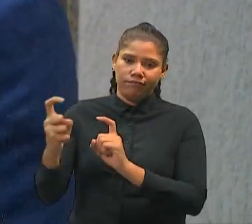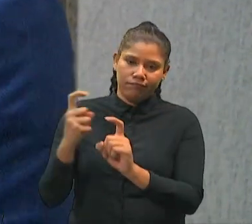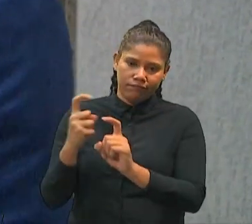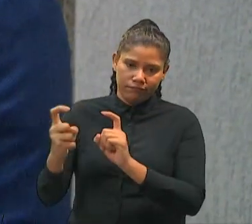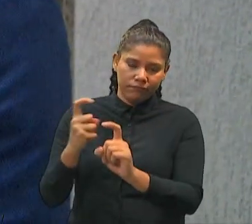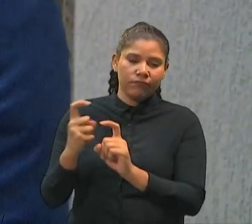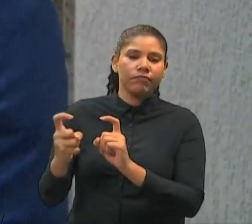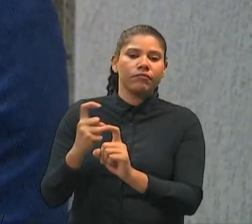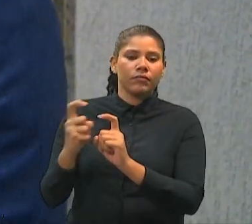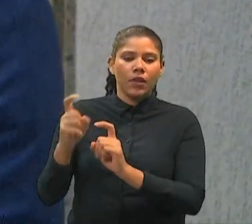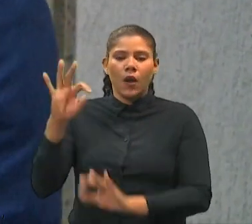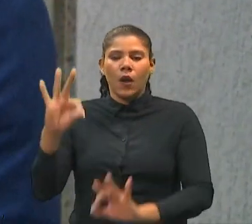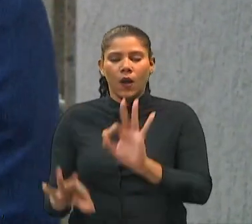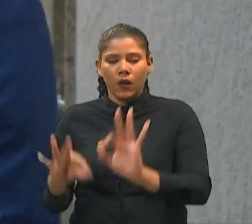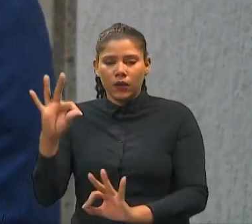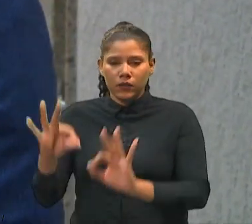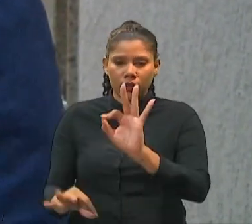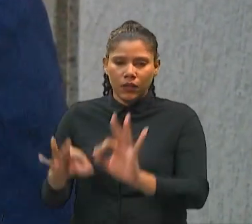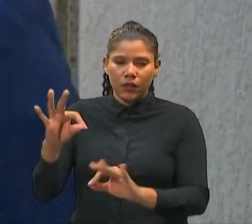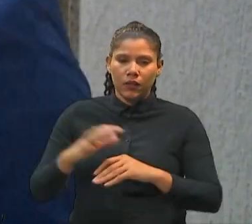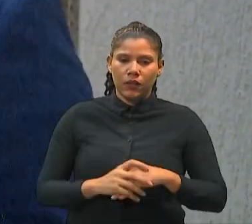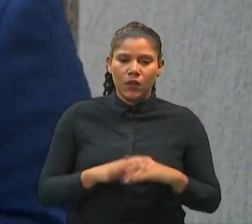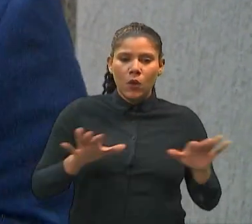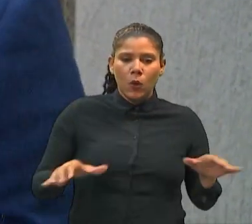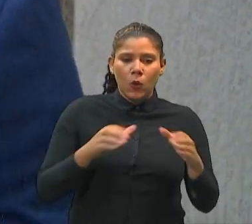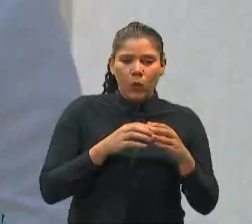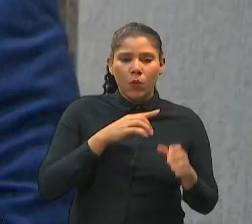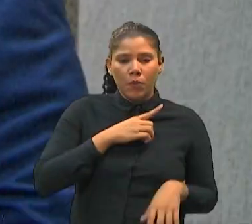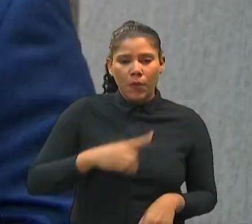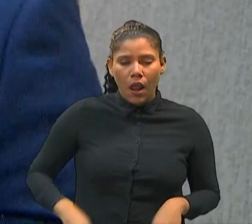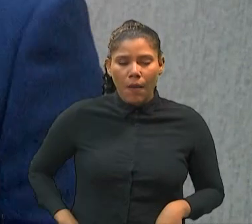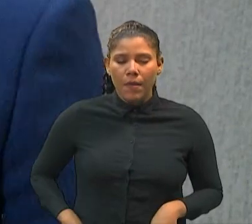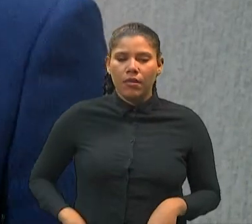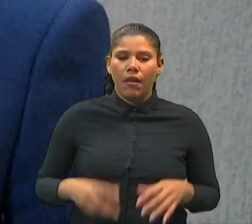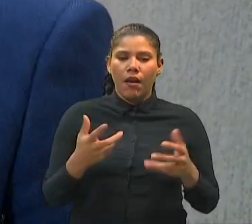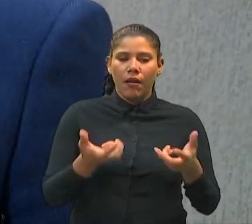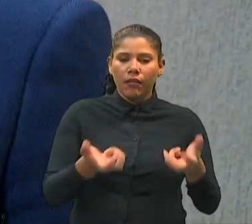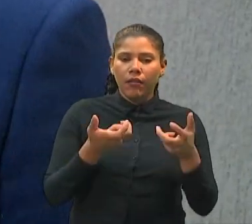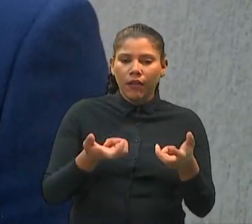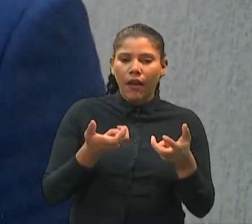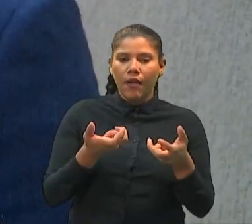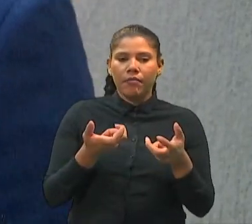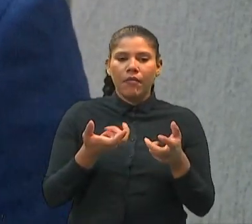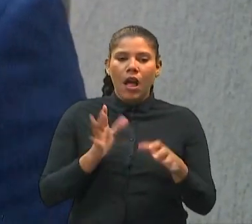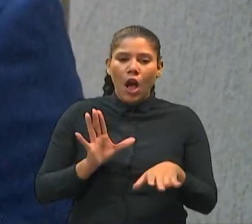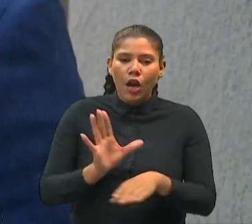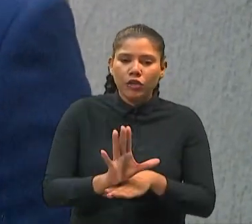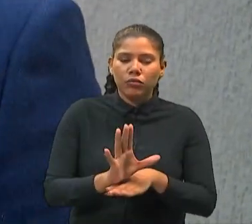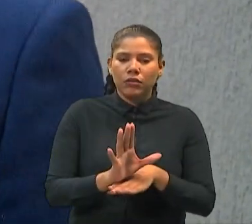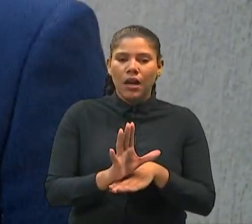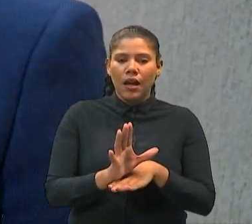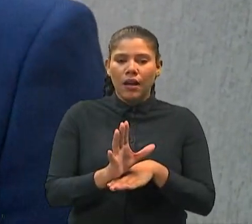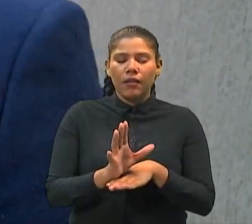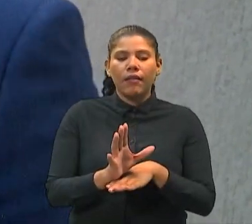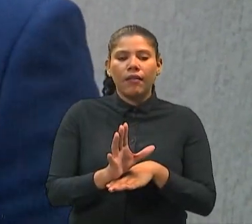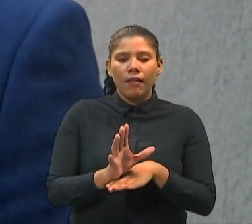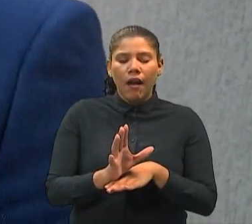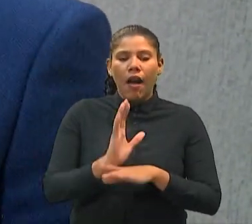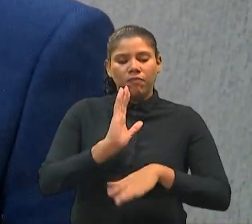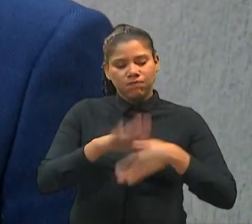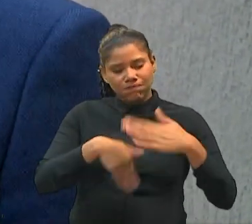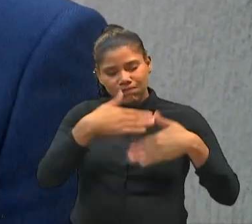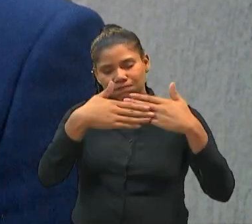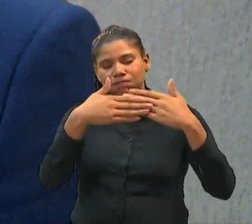então e frentes parlamentares que procuram destravar o processo a fim de criar um um ambiente